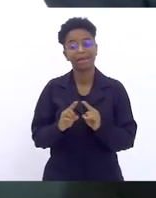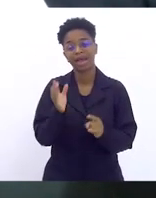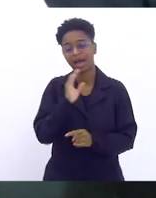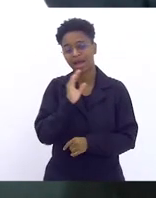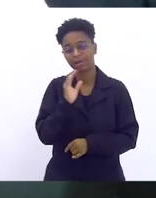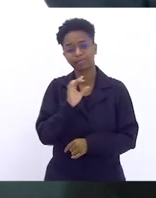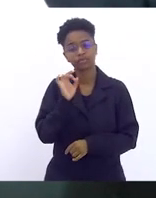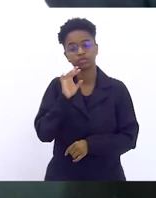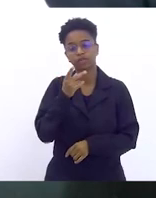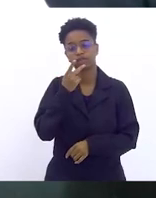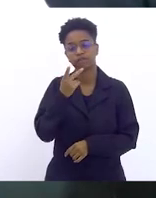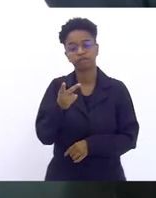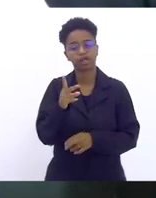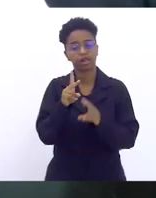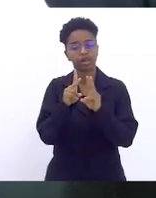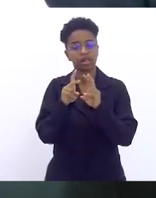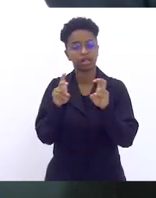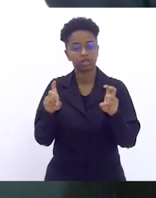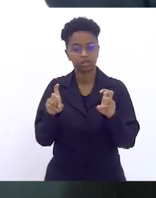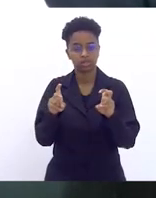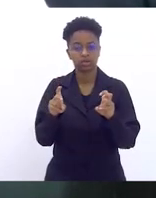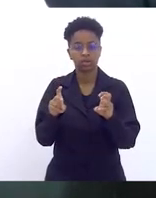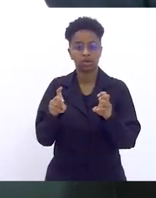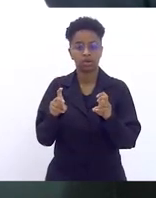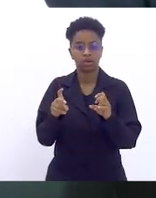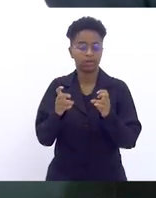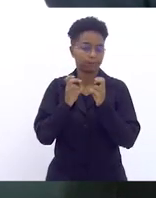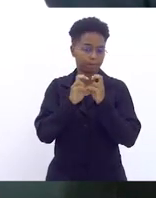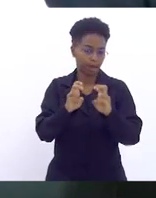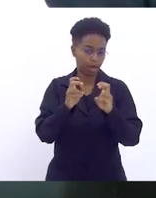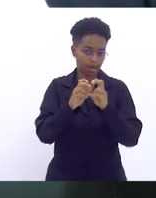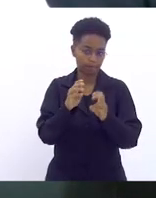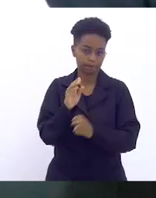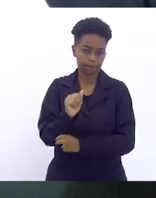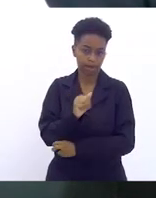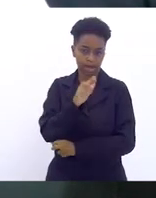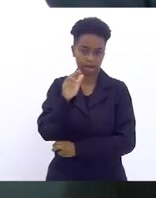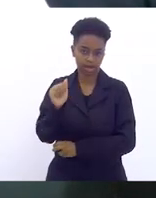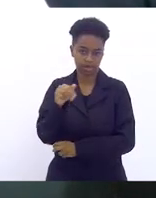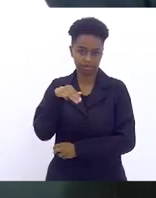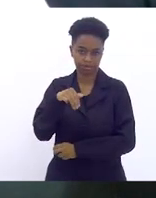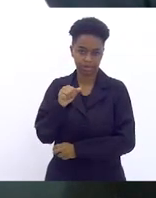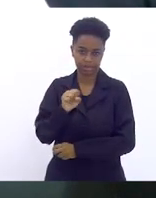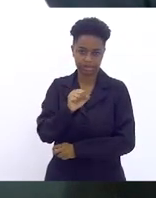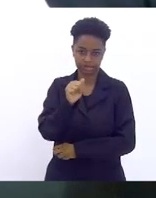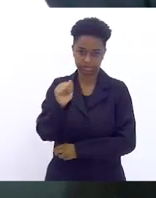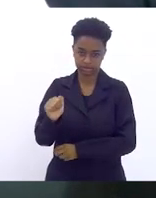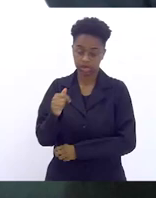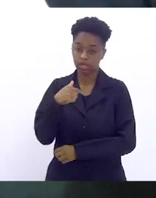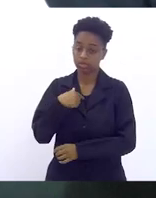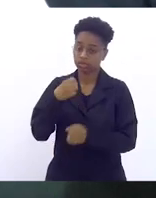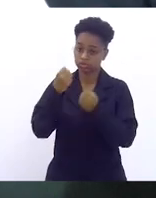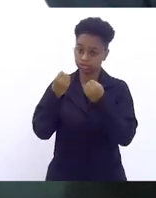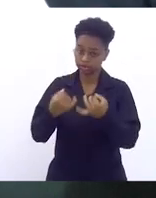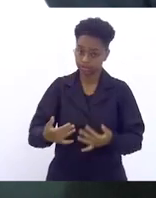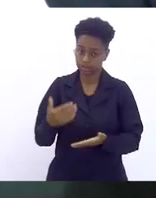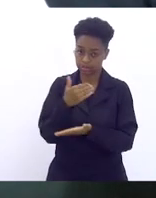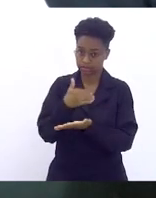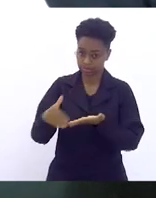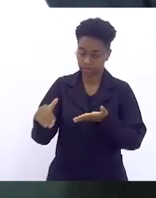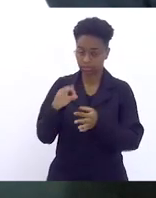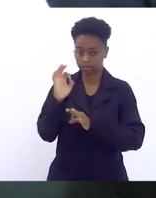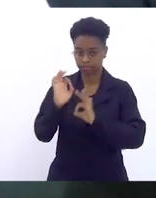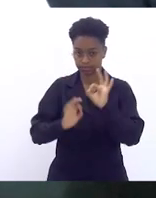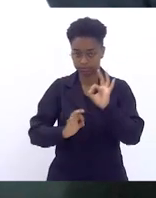sobre a questão da ferrovia de Barra Mansa etc é para dizer o nosso secretário de